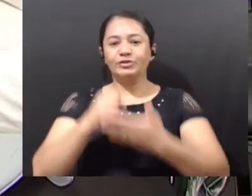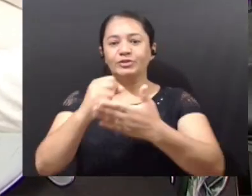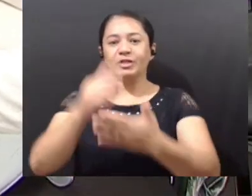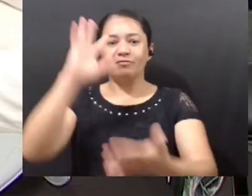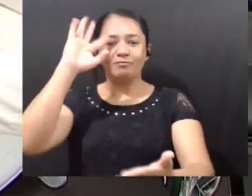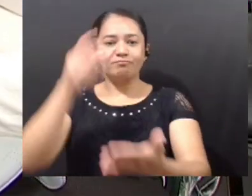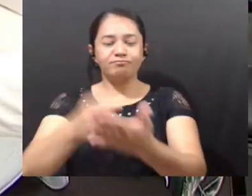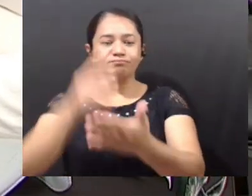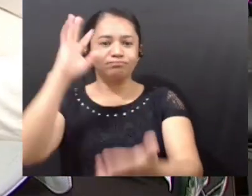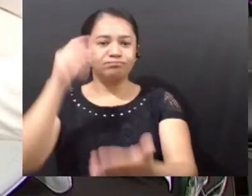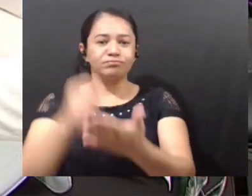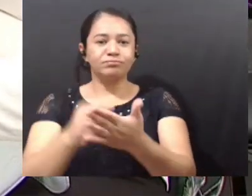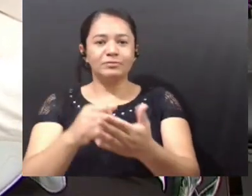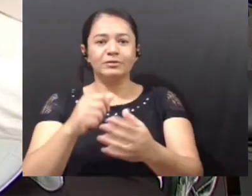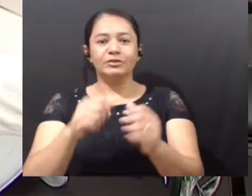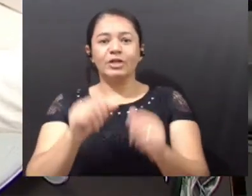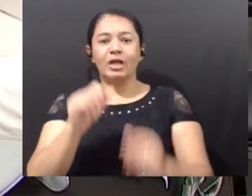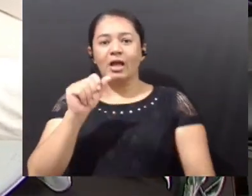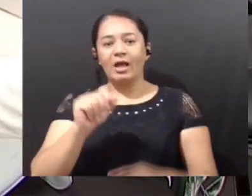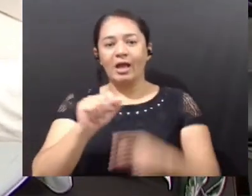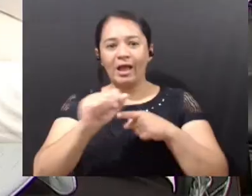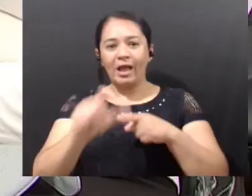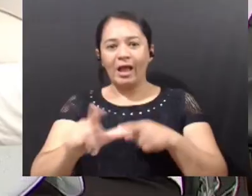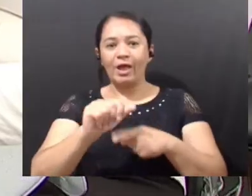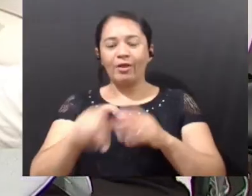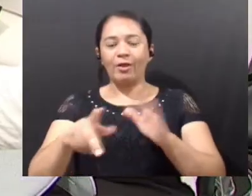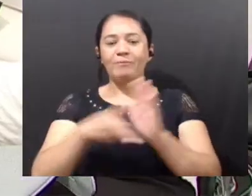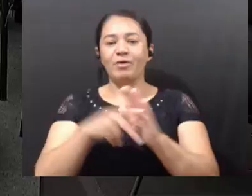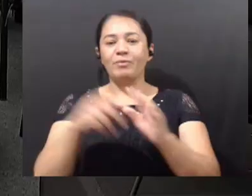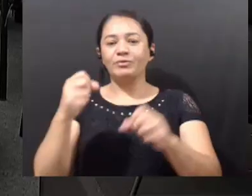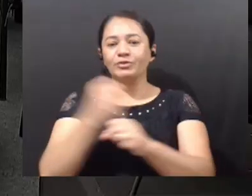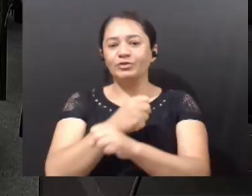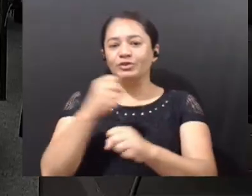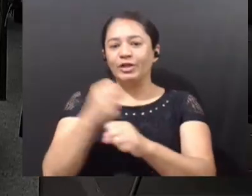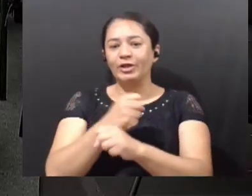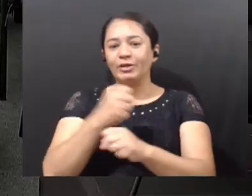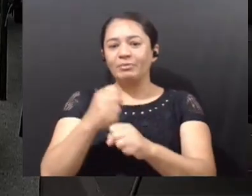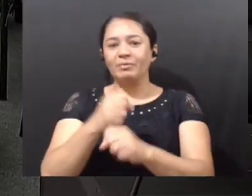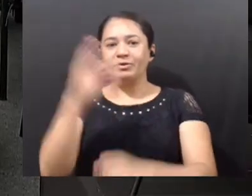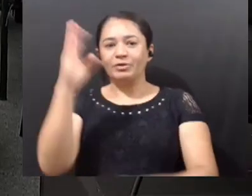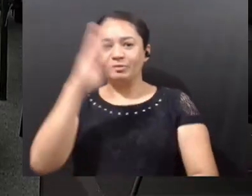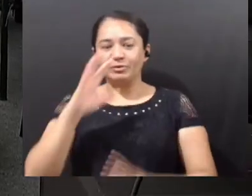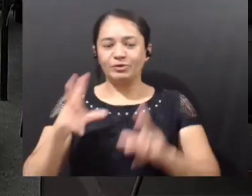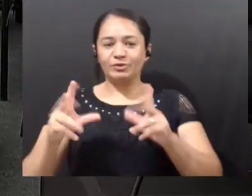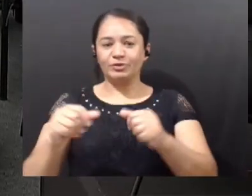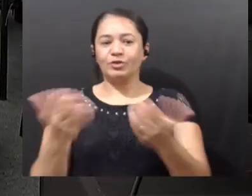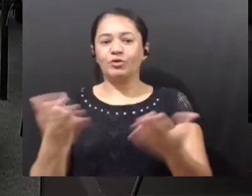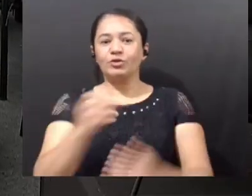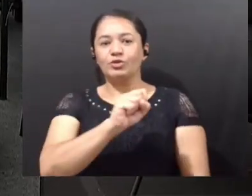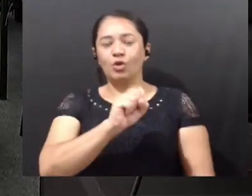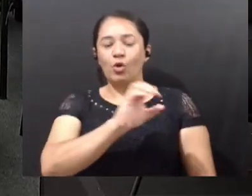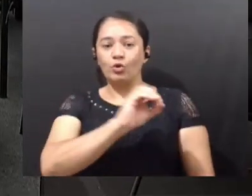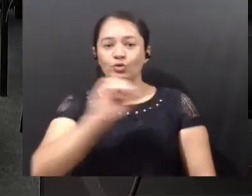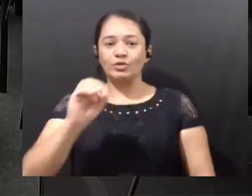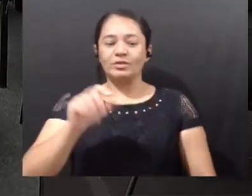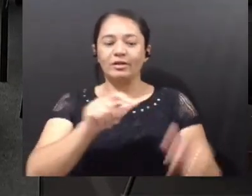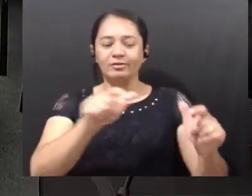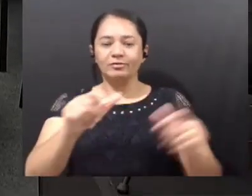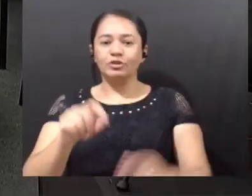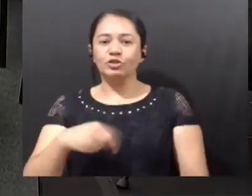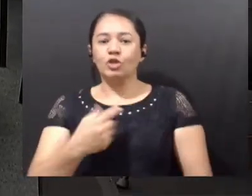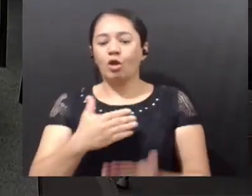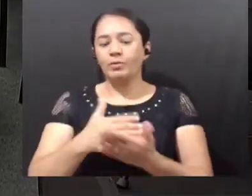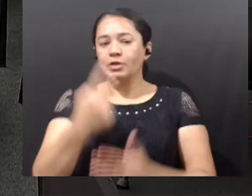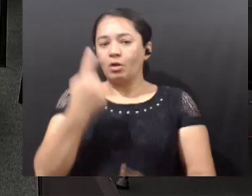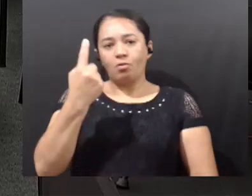de equipamentos para a construção civil para o Brasil todo. Hoje são mais de 800 unidades, mas começamos com uma, como todo empreendedor tem que